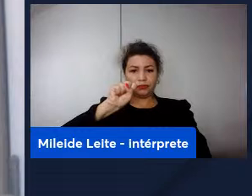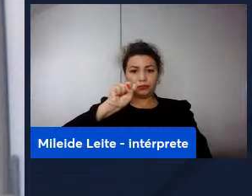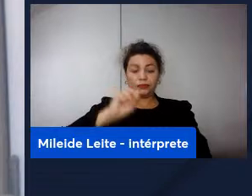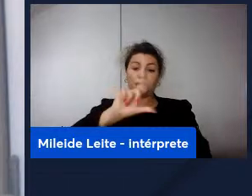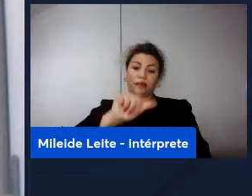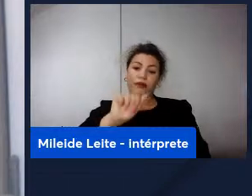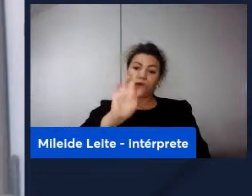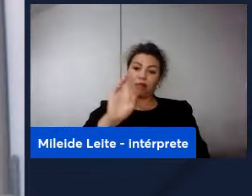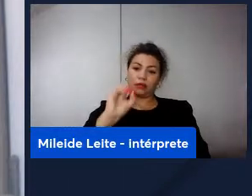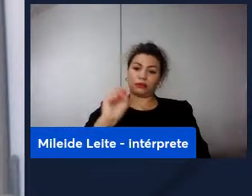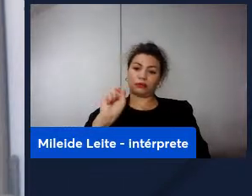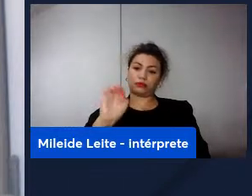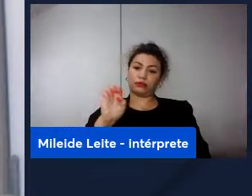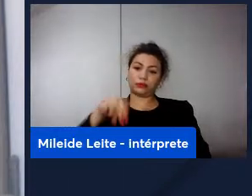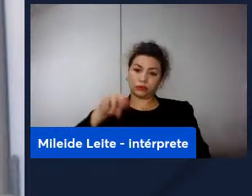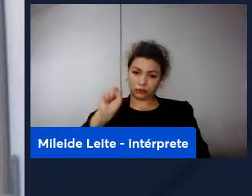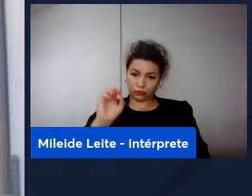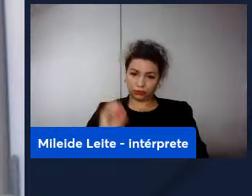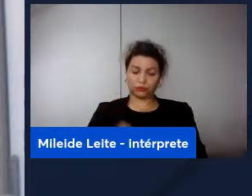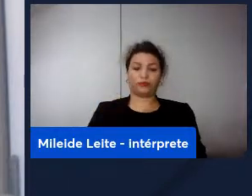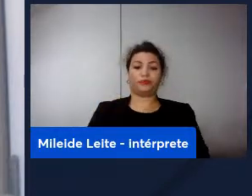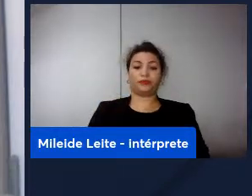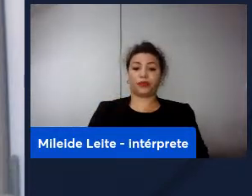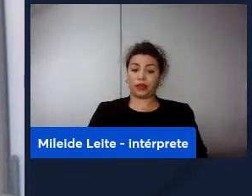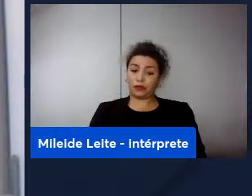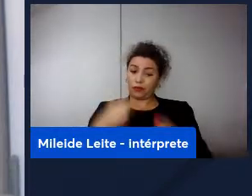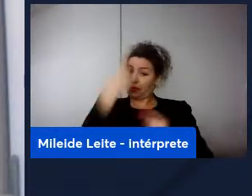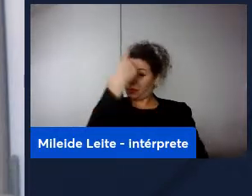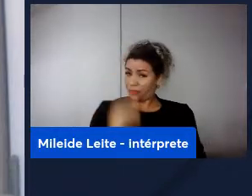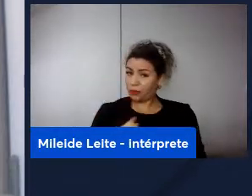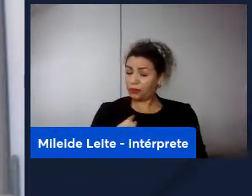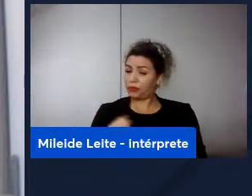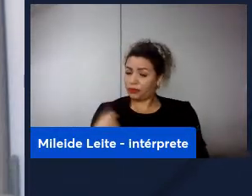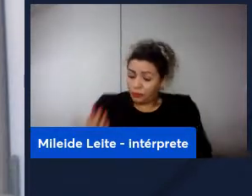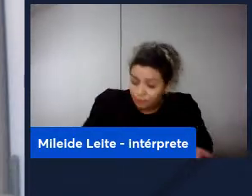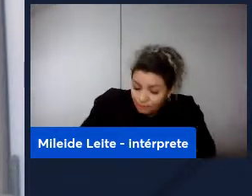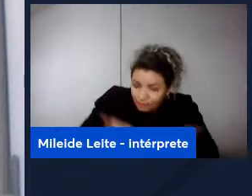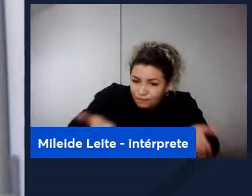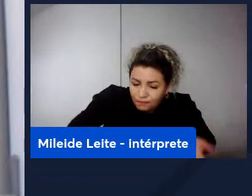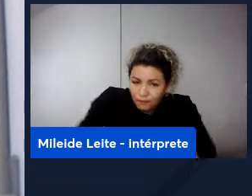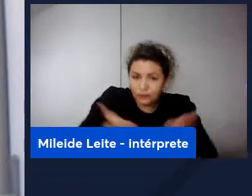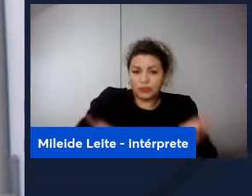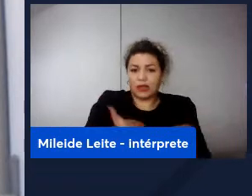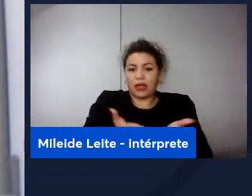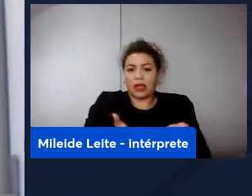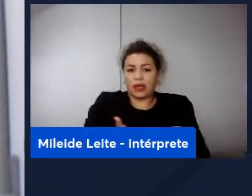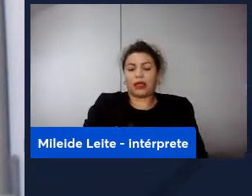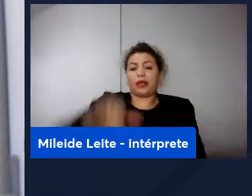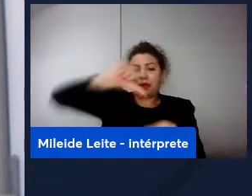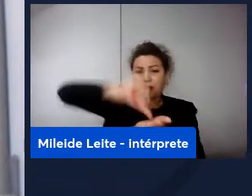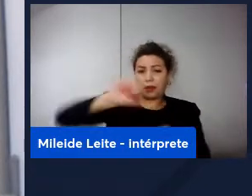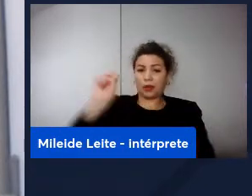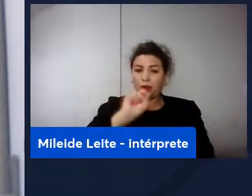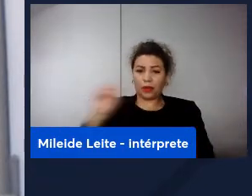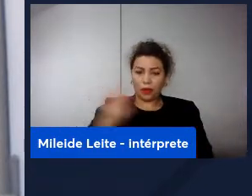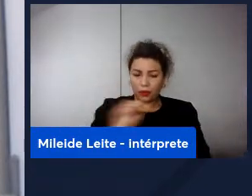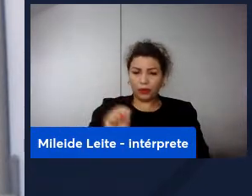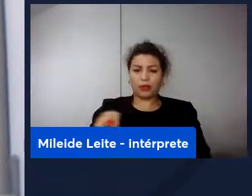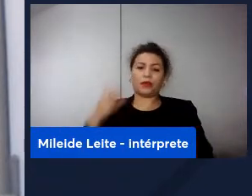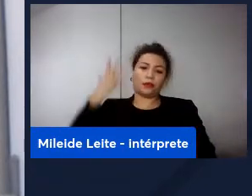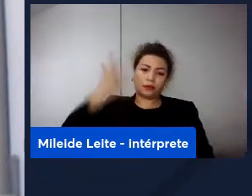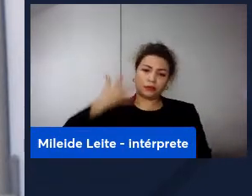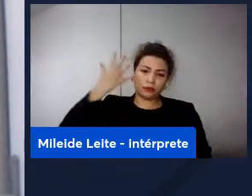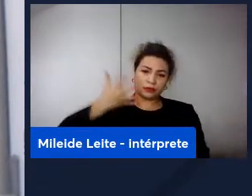lato sensu. Foi esse perfil que nos motivou a sediar a 8ª Jornada Internacional